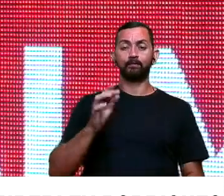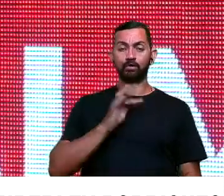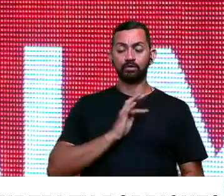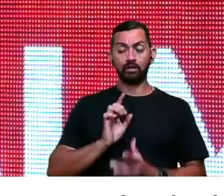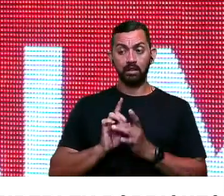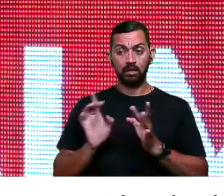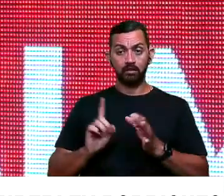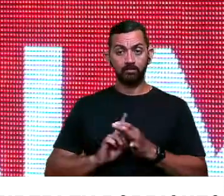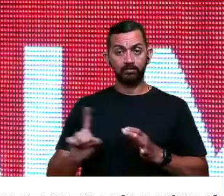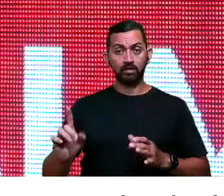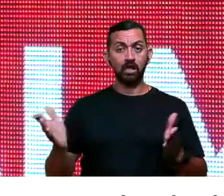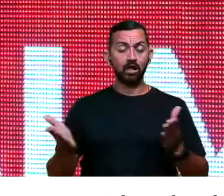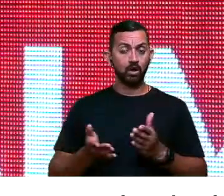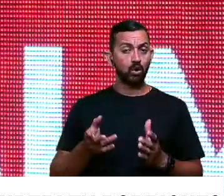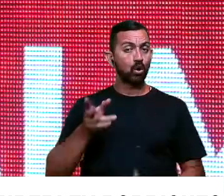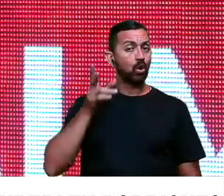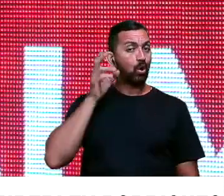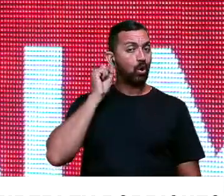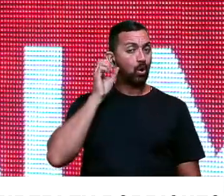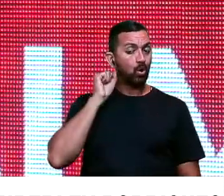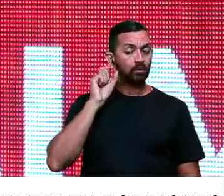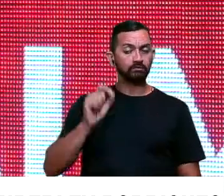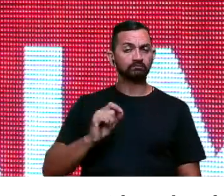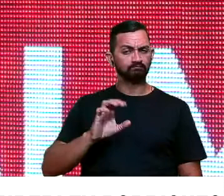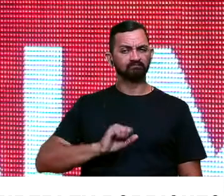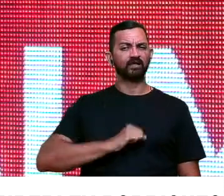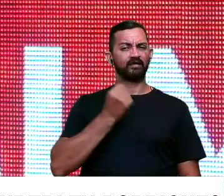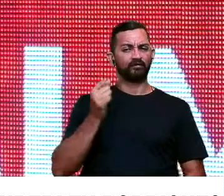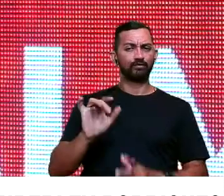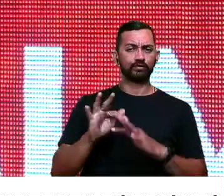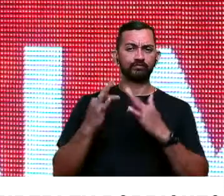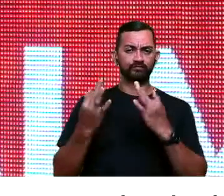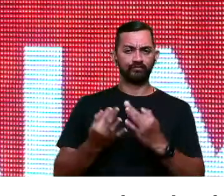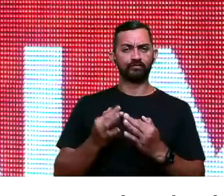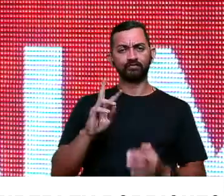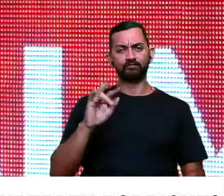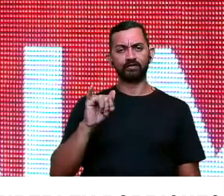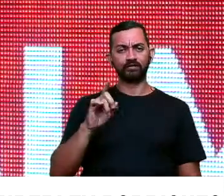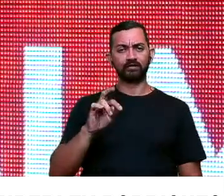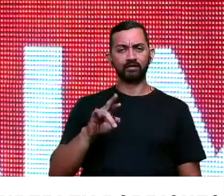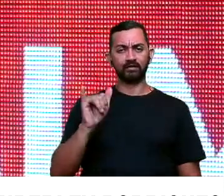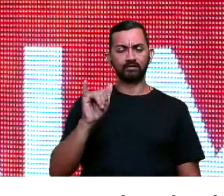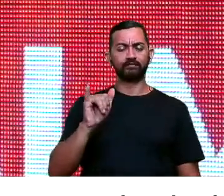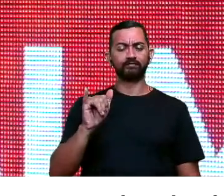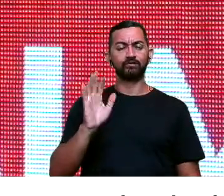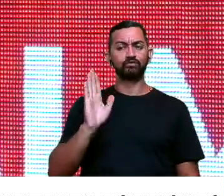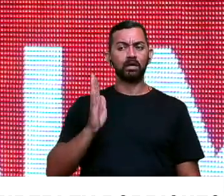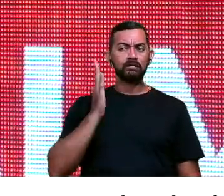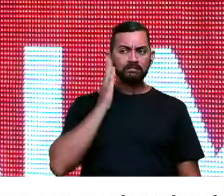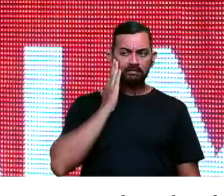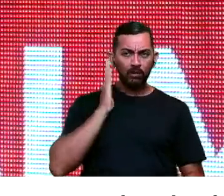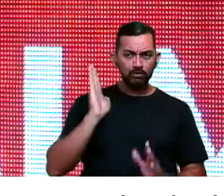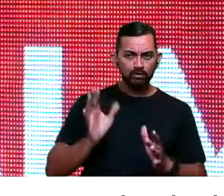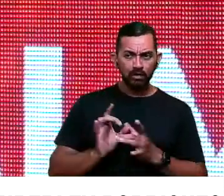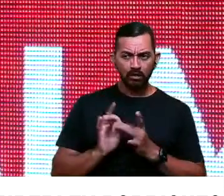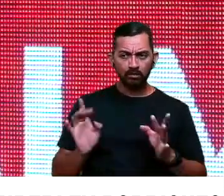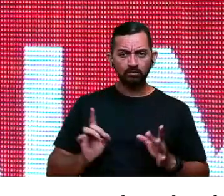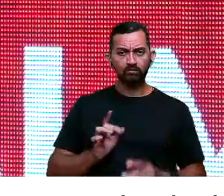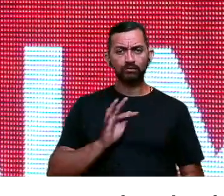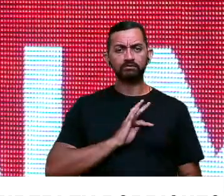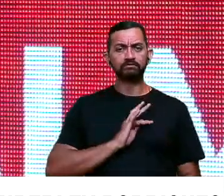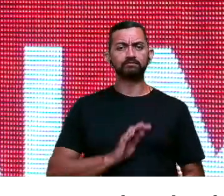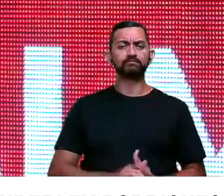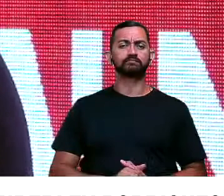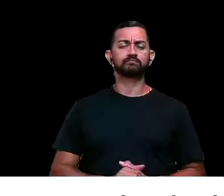está em liberdade. Agora você vai ouvir a versão e a revolta da família do Vanderlei Rodrigues depois que soube da soltura